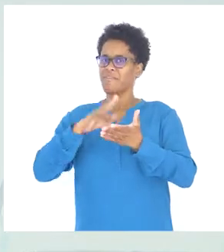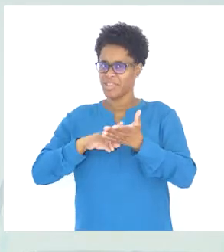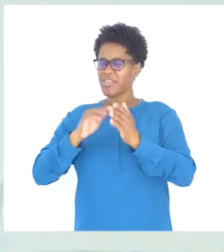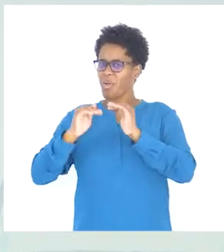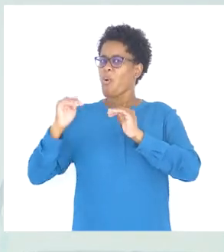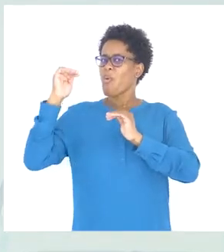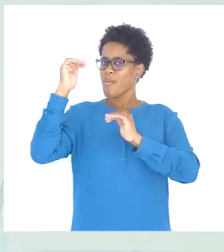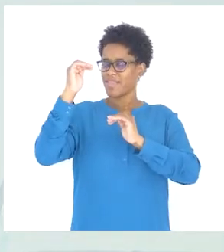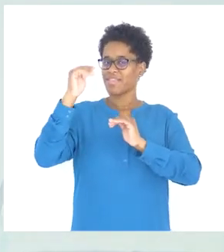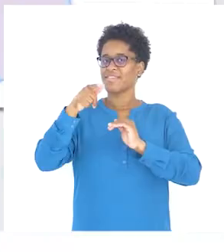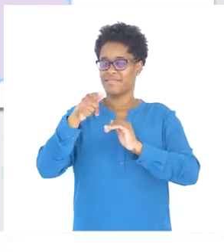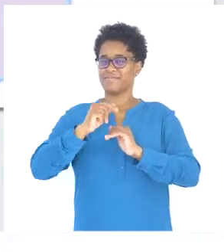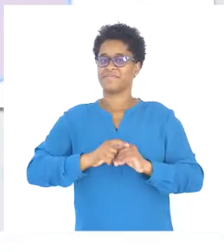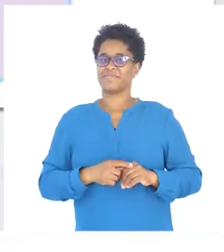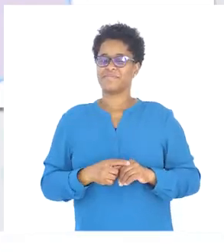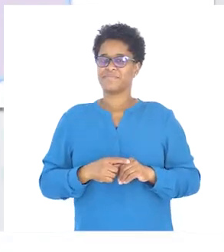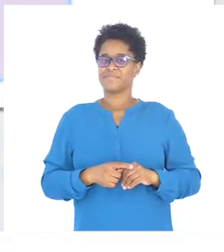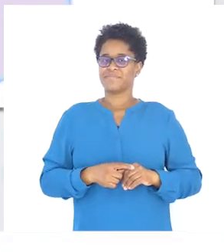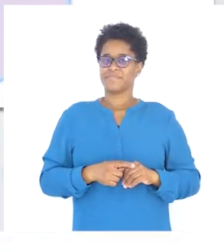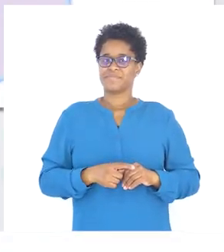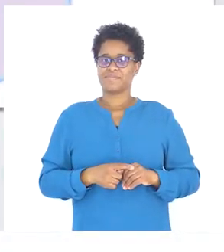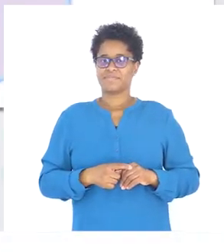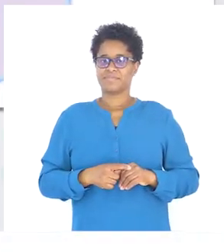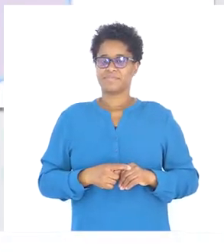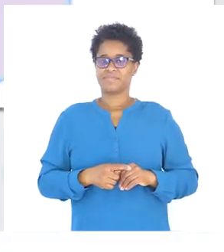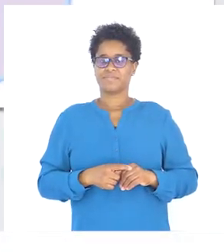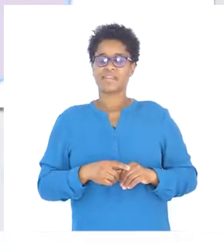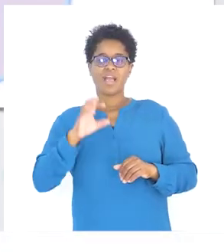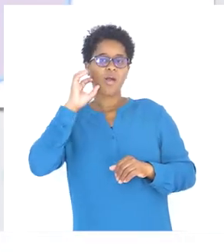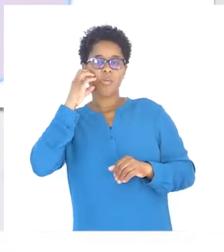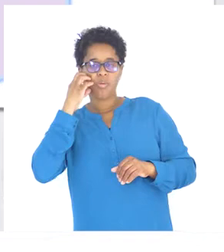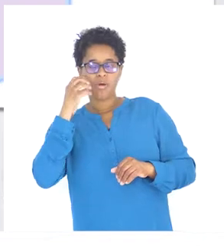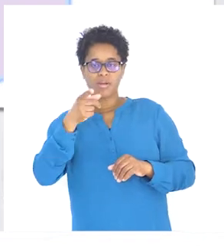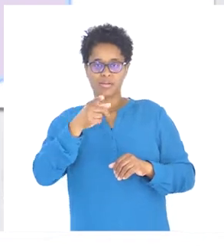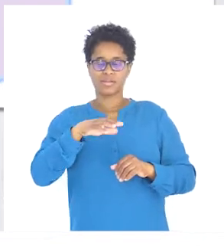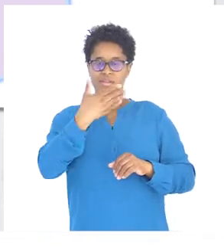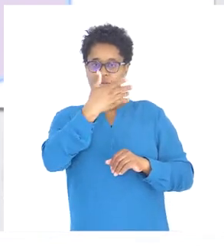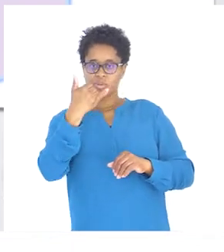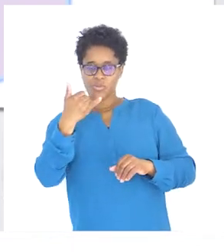aumentar. Não é? Portanto, Angola,